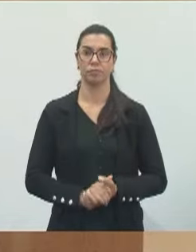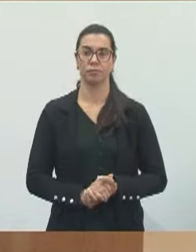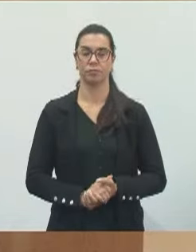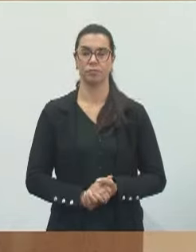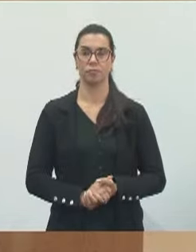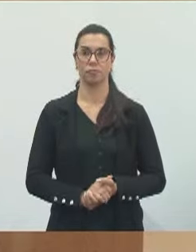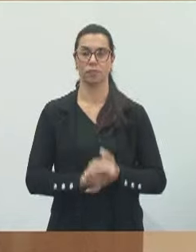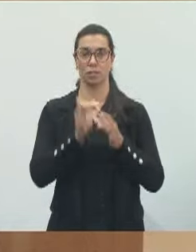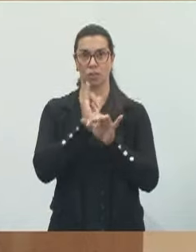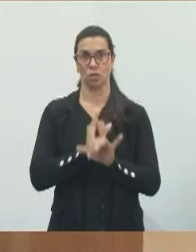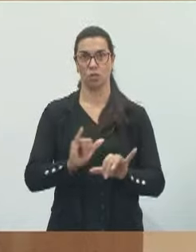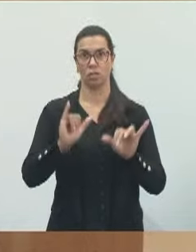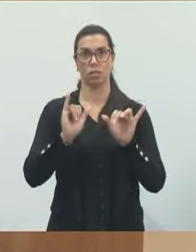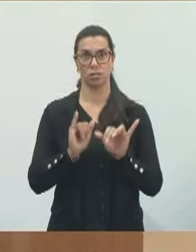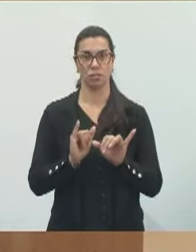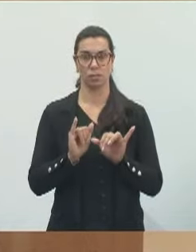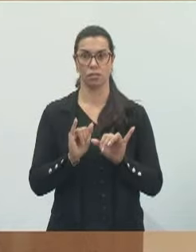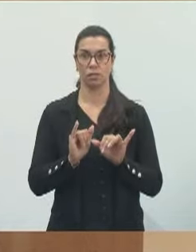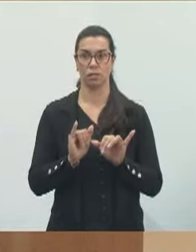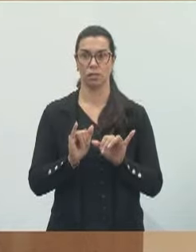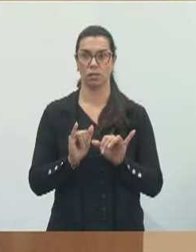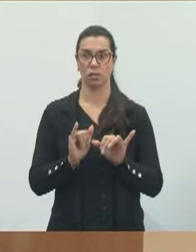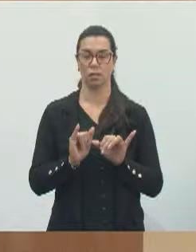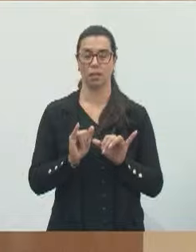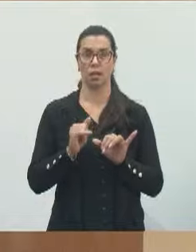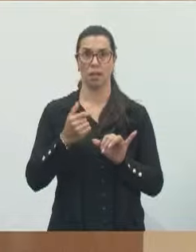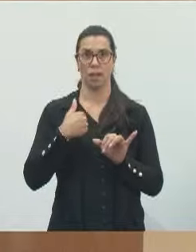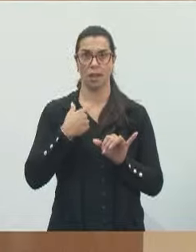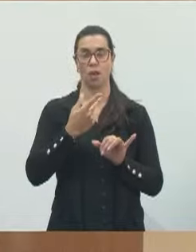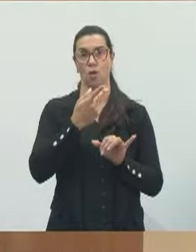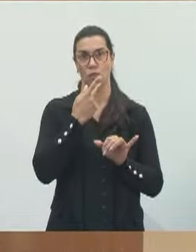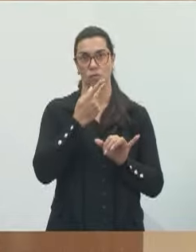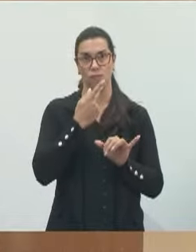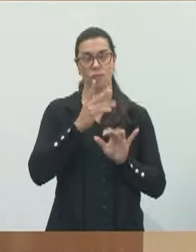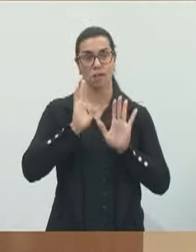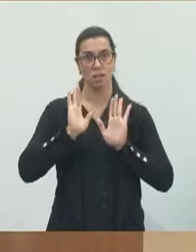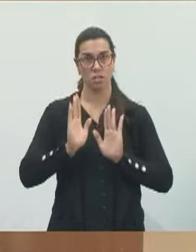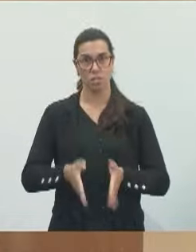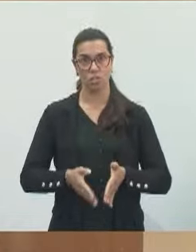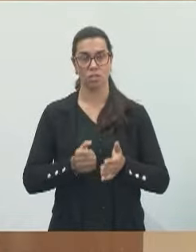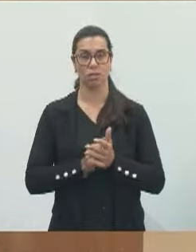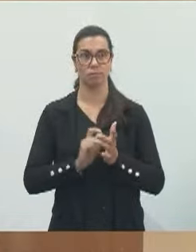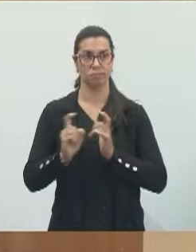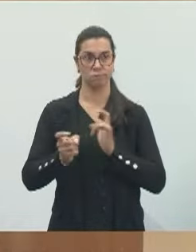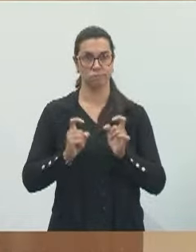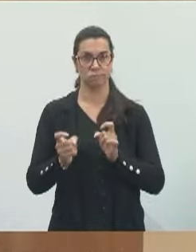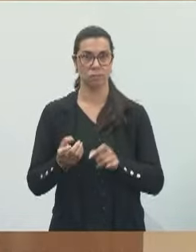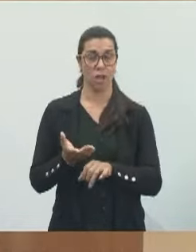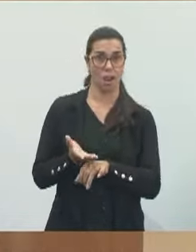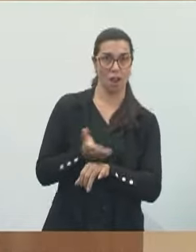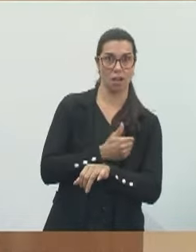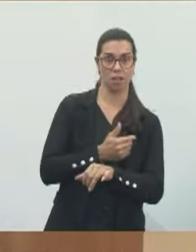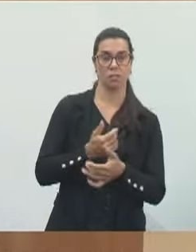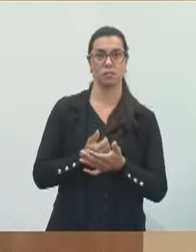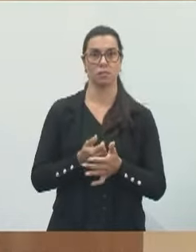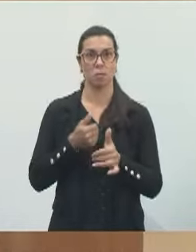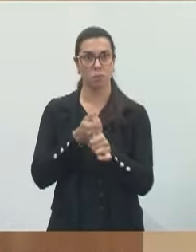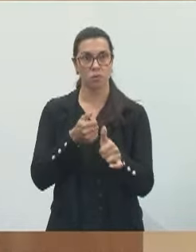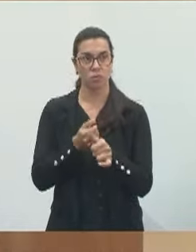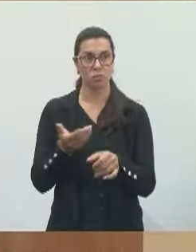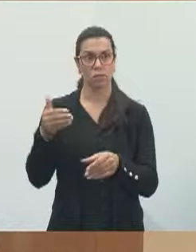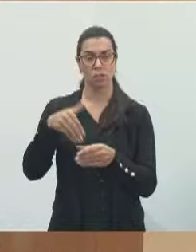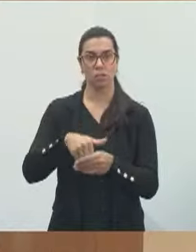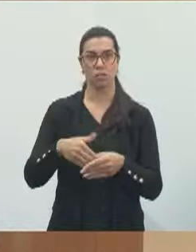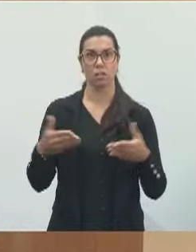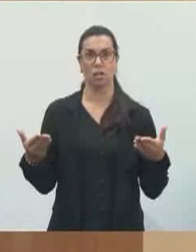eu quero dizer aqui, né, foi como eu falei em algumas sessões anteriores, a gente sabe que está se aproximando das eleições e a